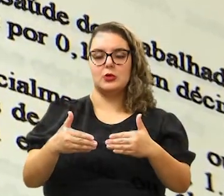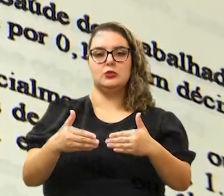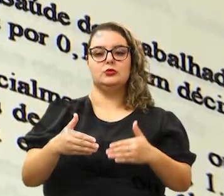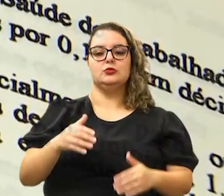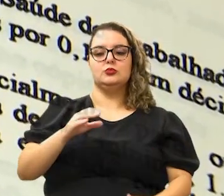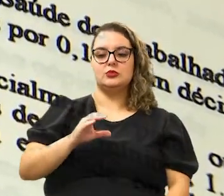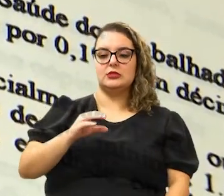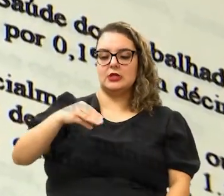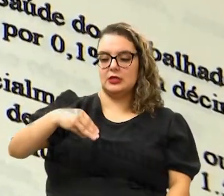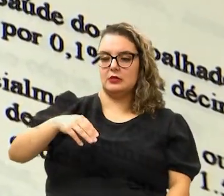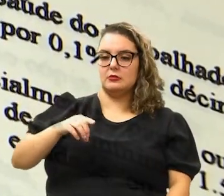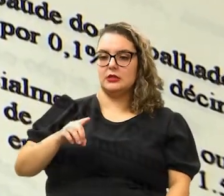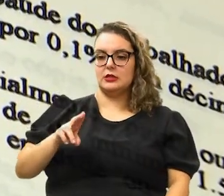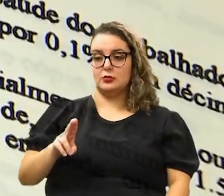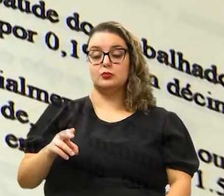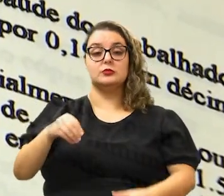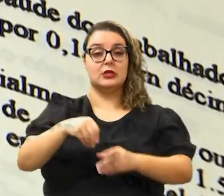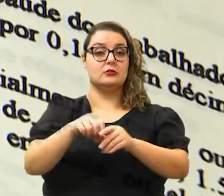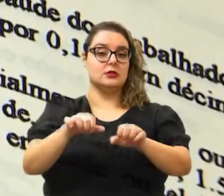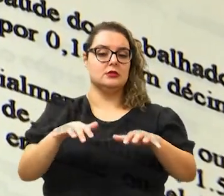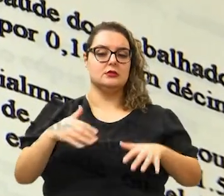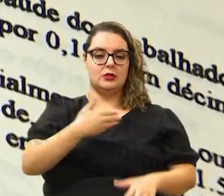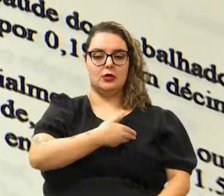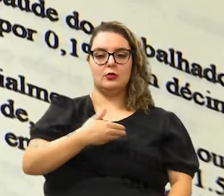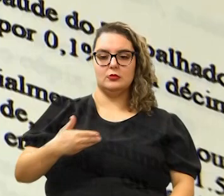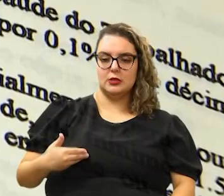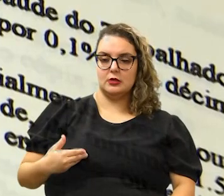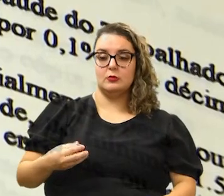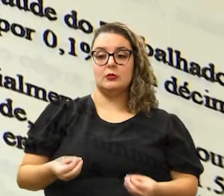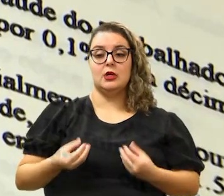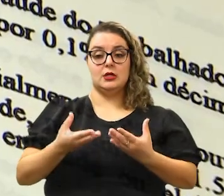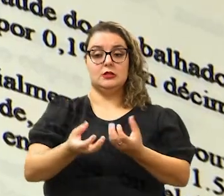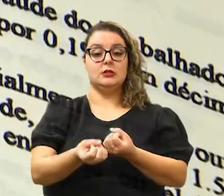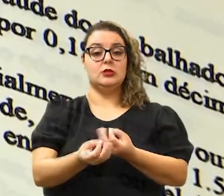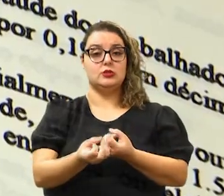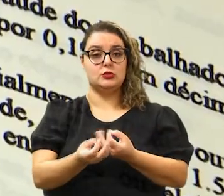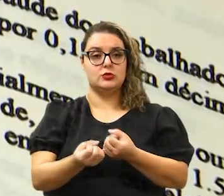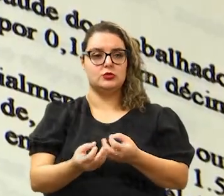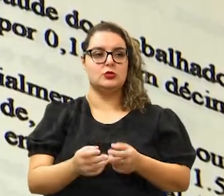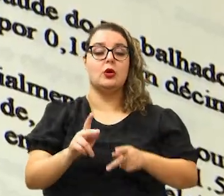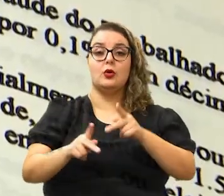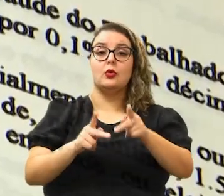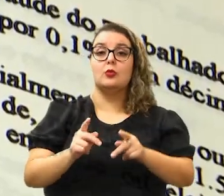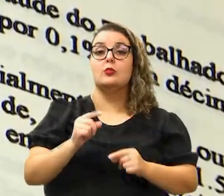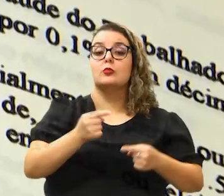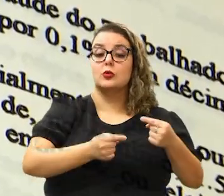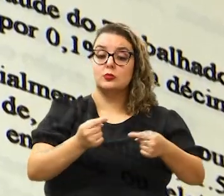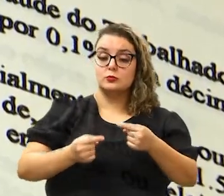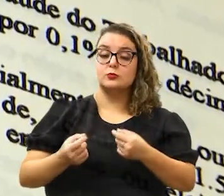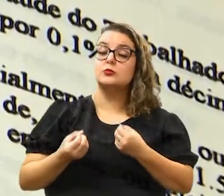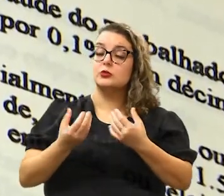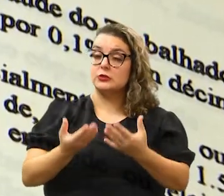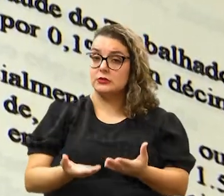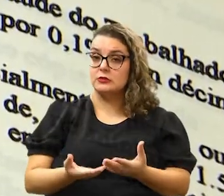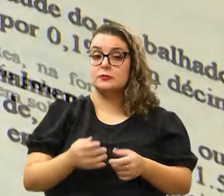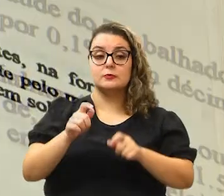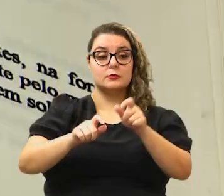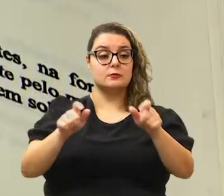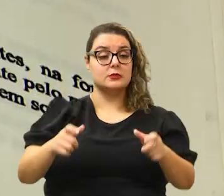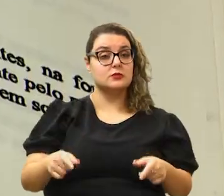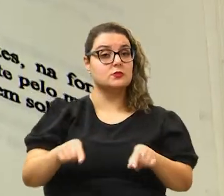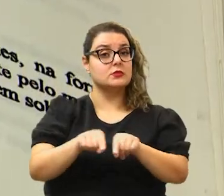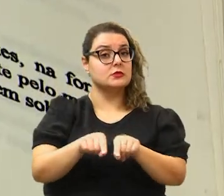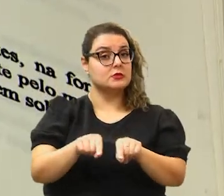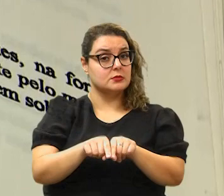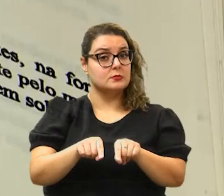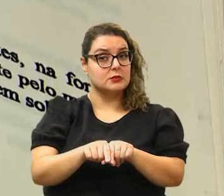sendo discutido por pessoas que também são da sociedade, então ele aumenta ali a riqueza das